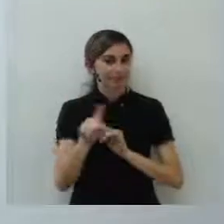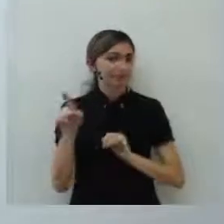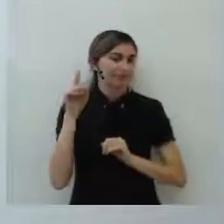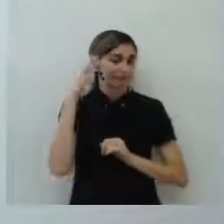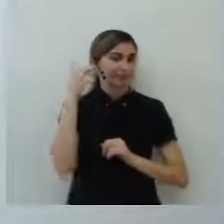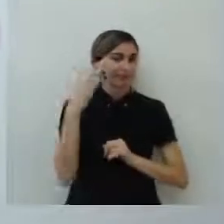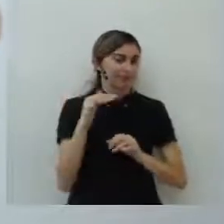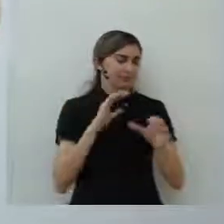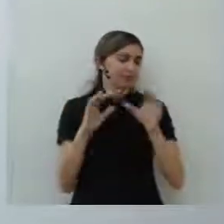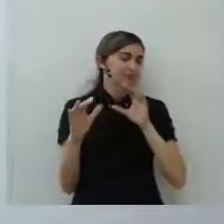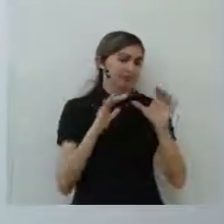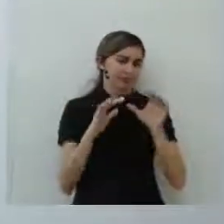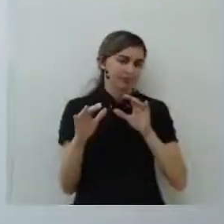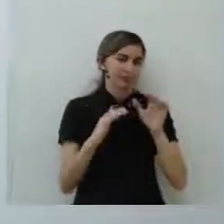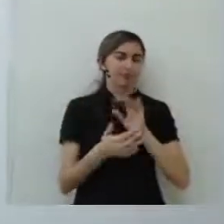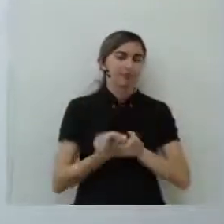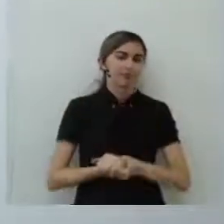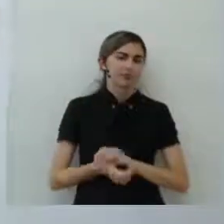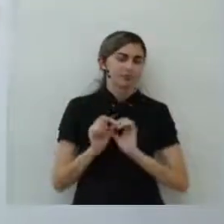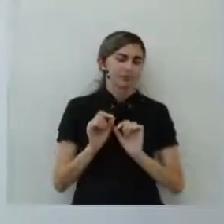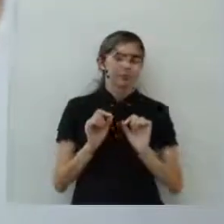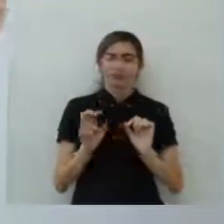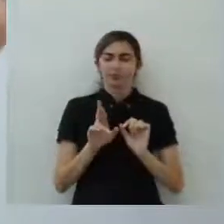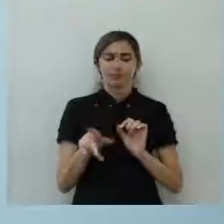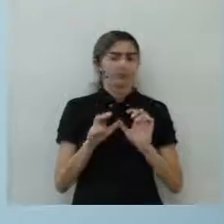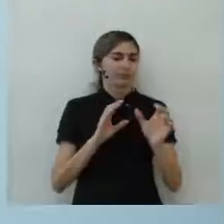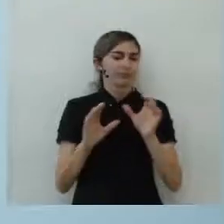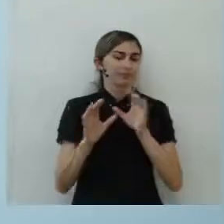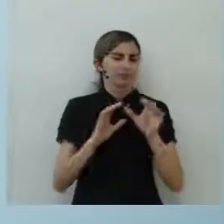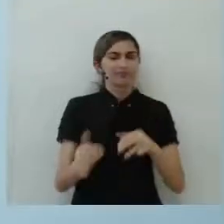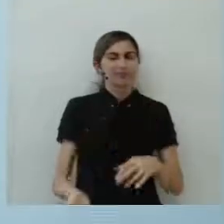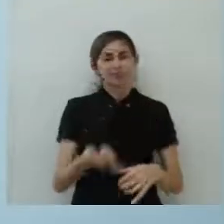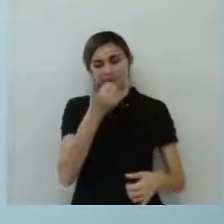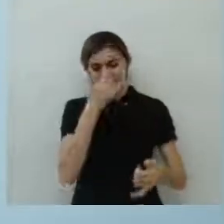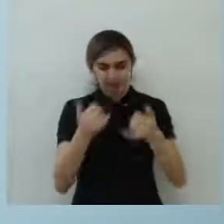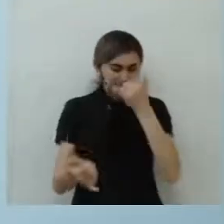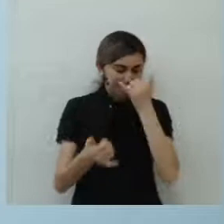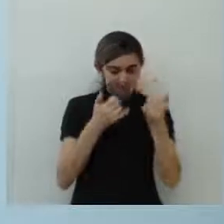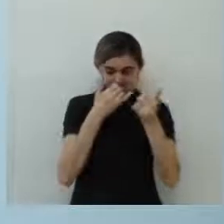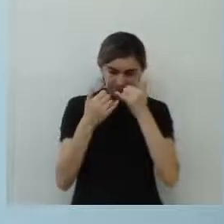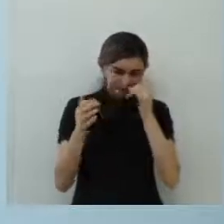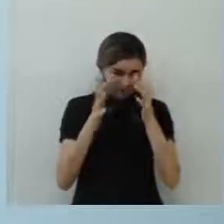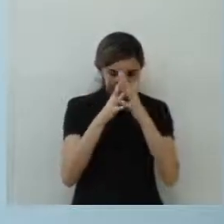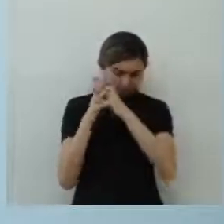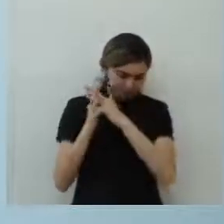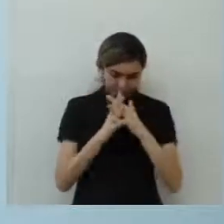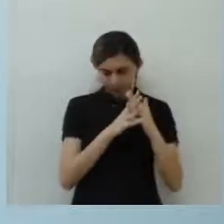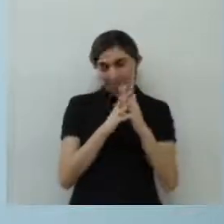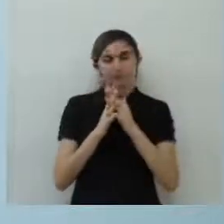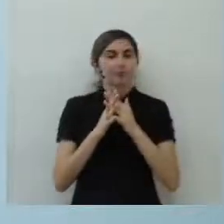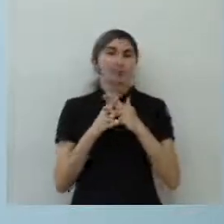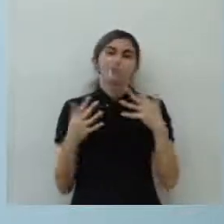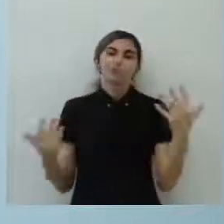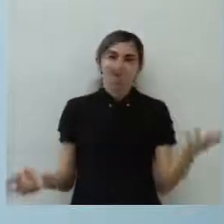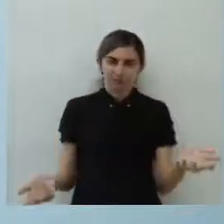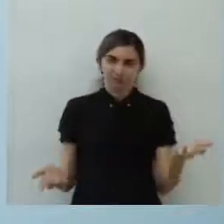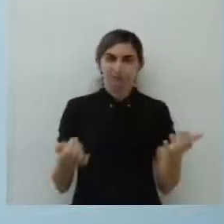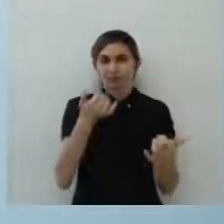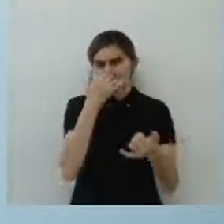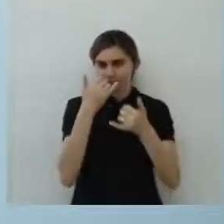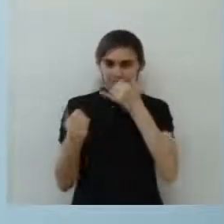grande comunicador. Então, quem não se comunica se dá mal, quem não se comunica se enrola, quem não se comunica se